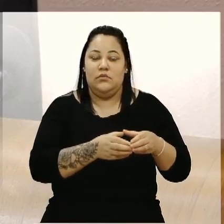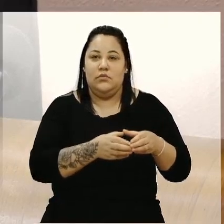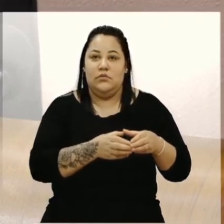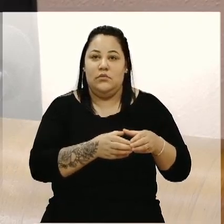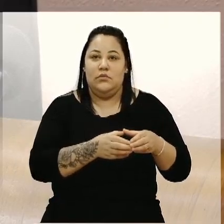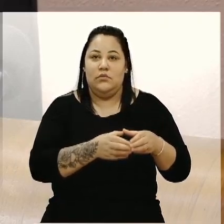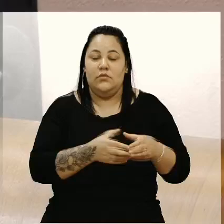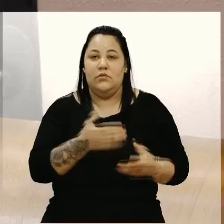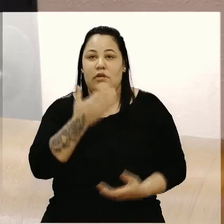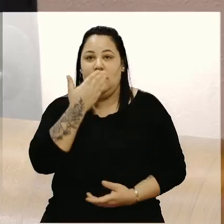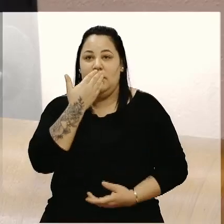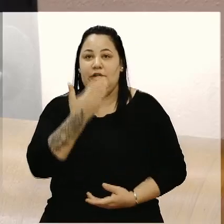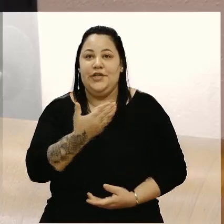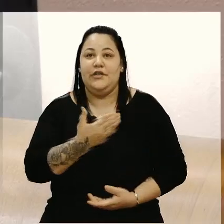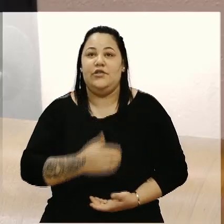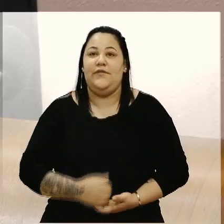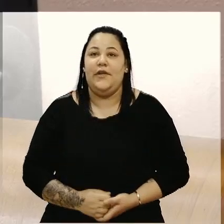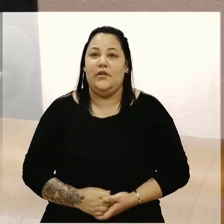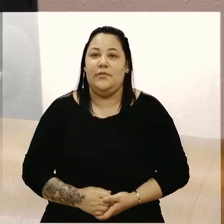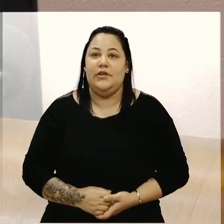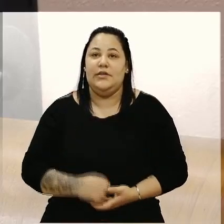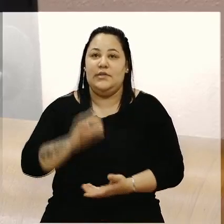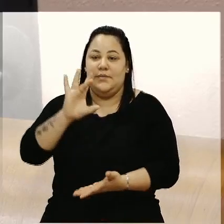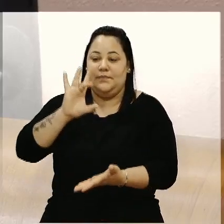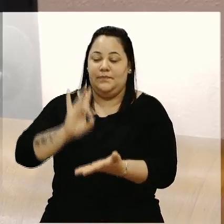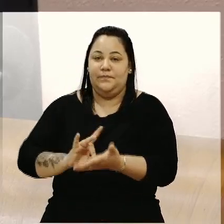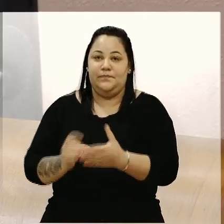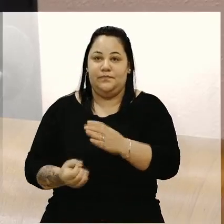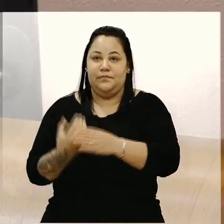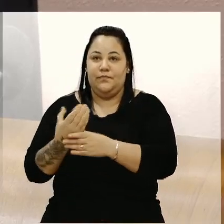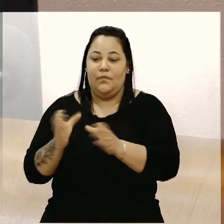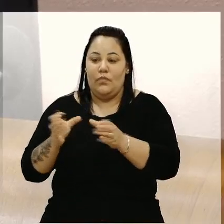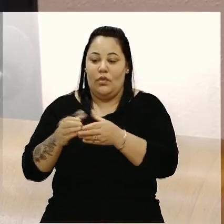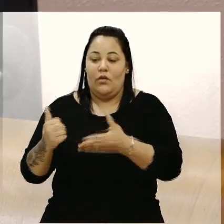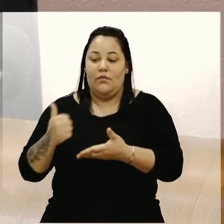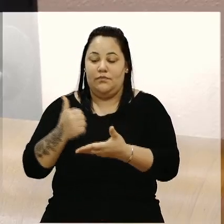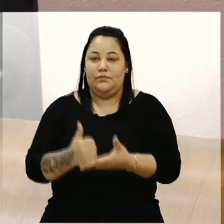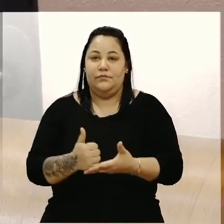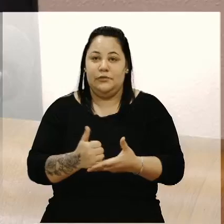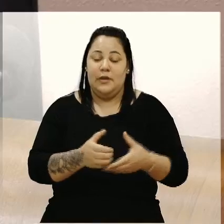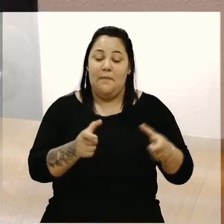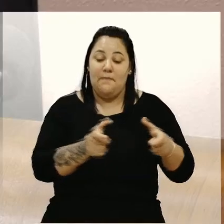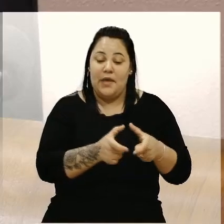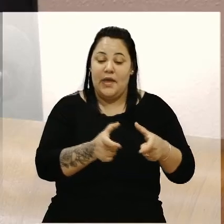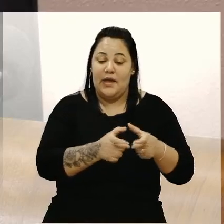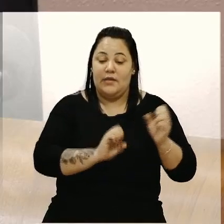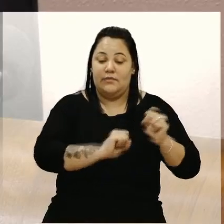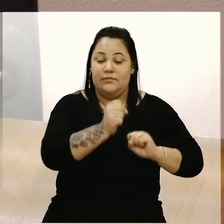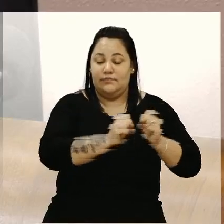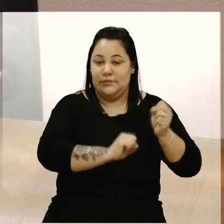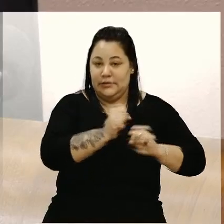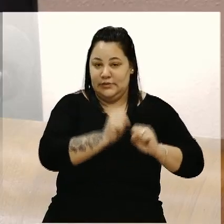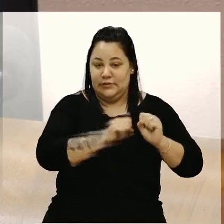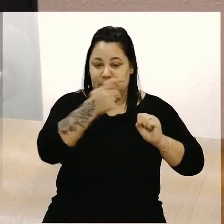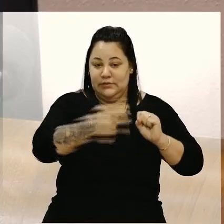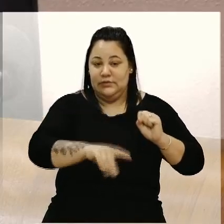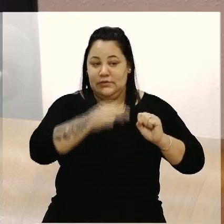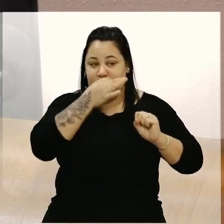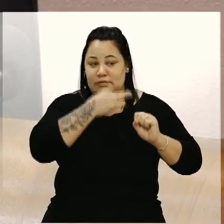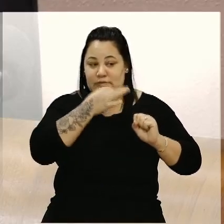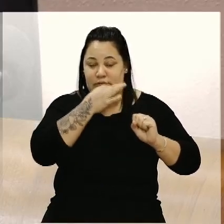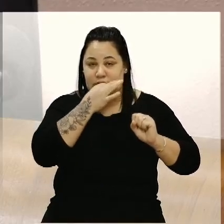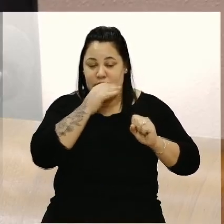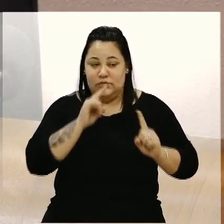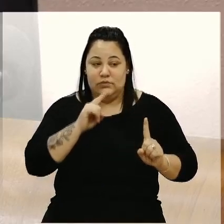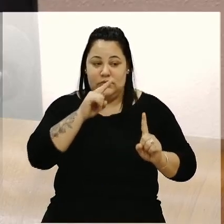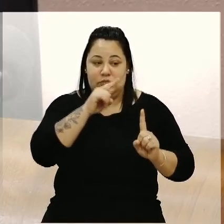que requer a instalação da Frente Parlamentar em apoio e defesa das micro e pequenas empresas de Caxias do Sul, com o objetivo de